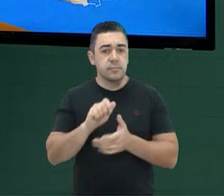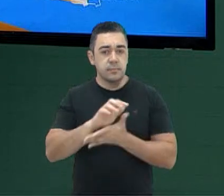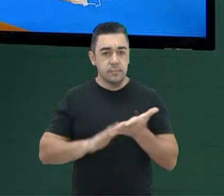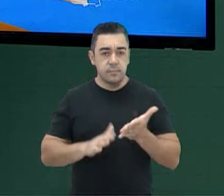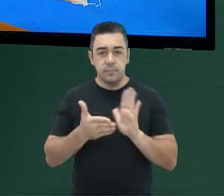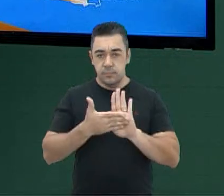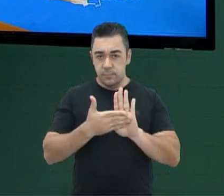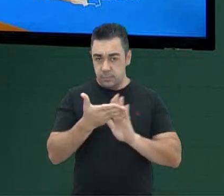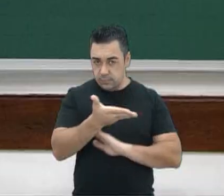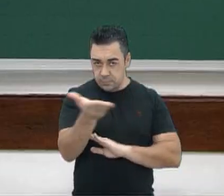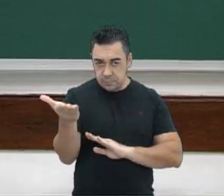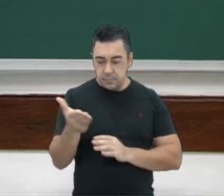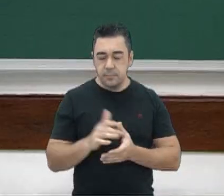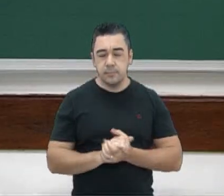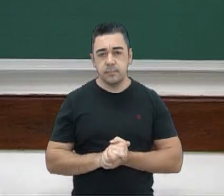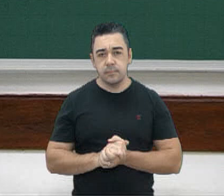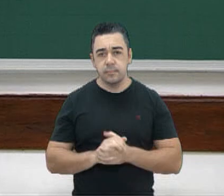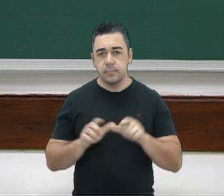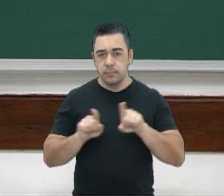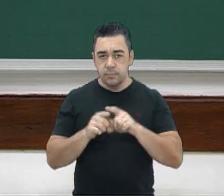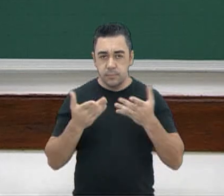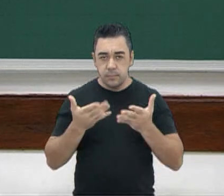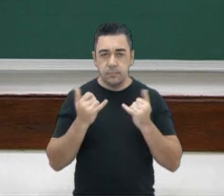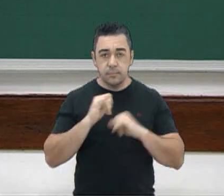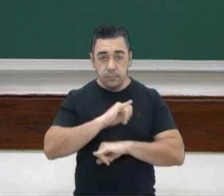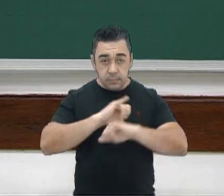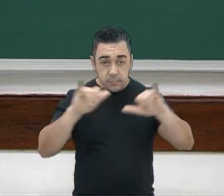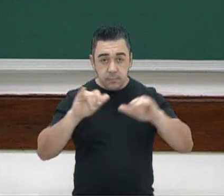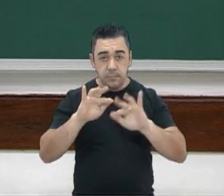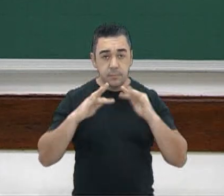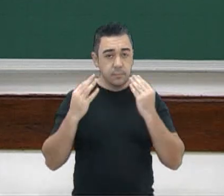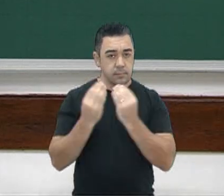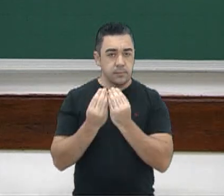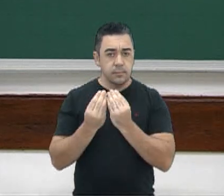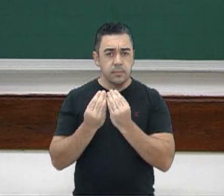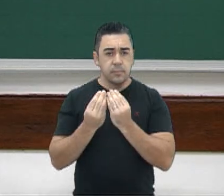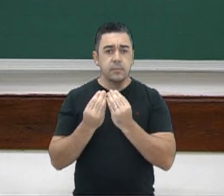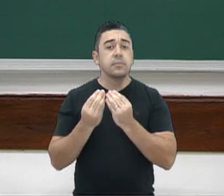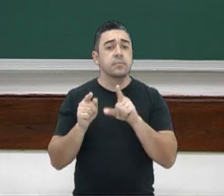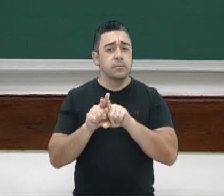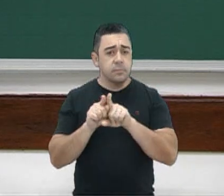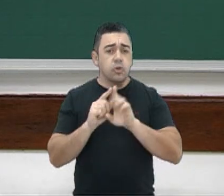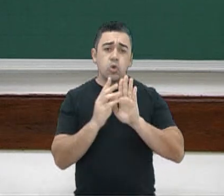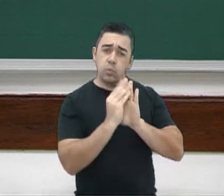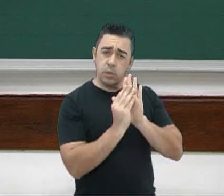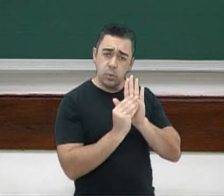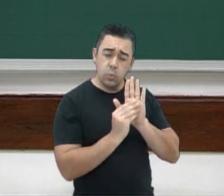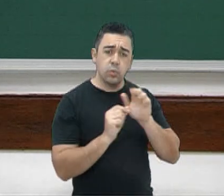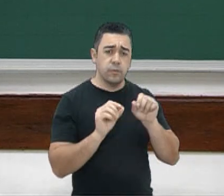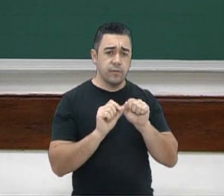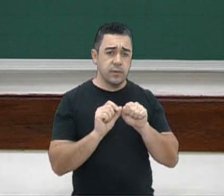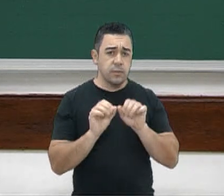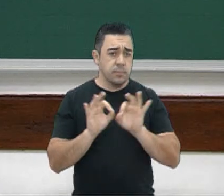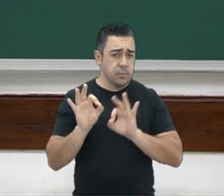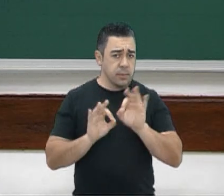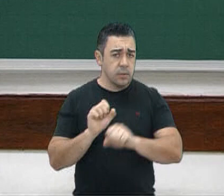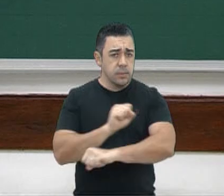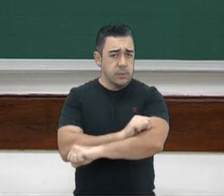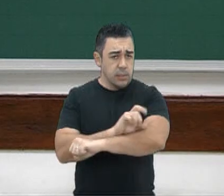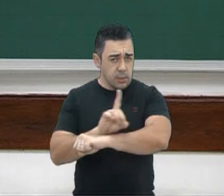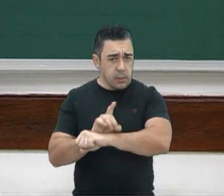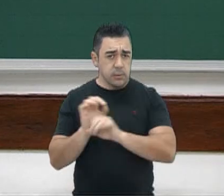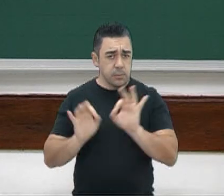serão propostos. E quero dizer também às famílias que todo o conteúdo que está sendo produzido pela Secretaria de Estado da Educação e do Esporte